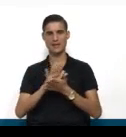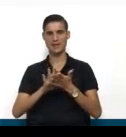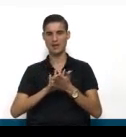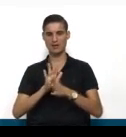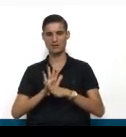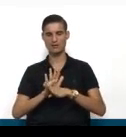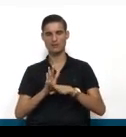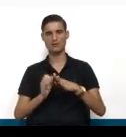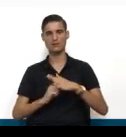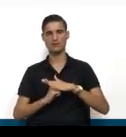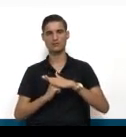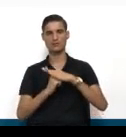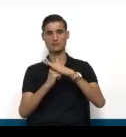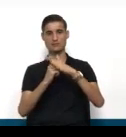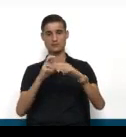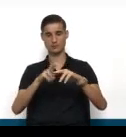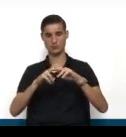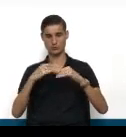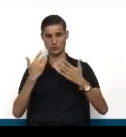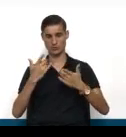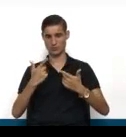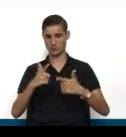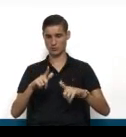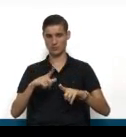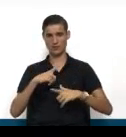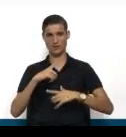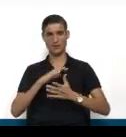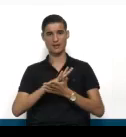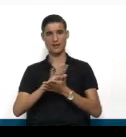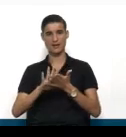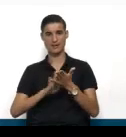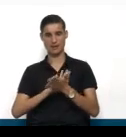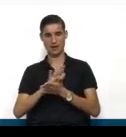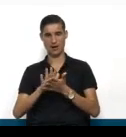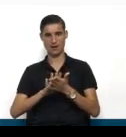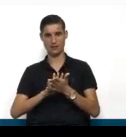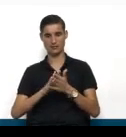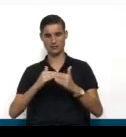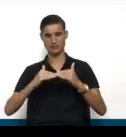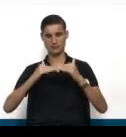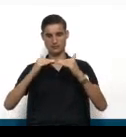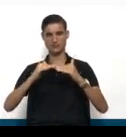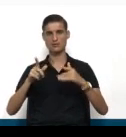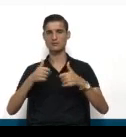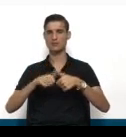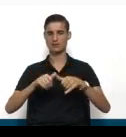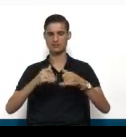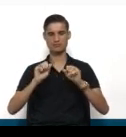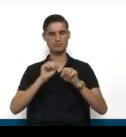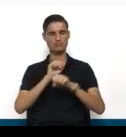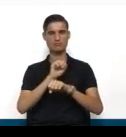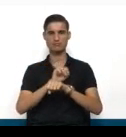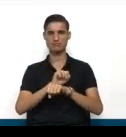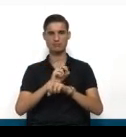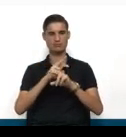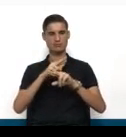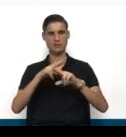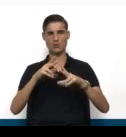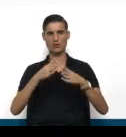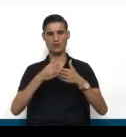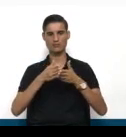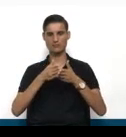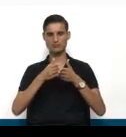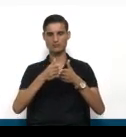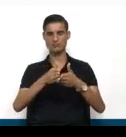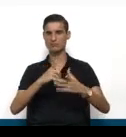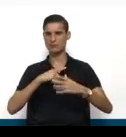impulso. Então, quando essa corda, ela não recebe nenhum impulso, ela fica como? Ela fica parada, como se ela fosse uma reta